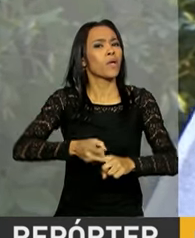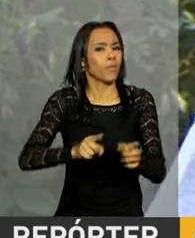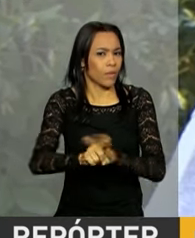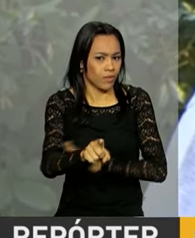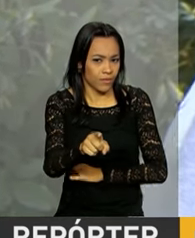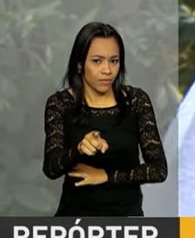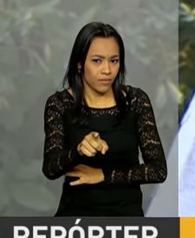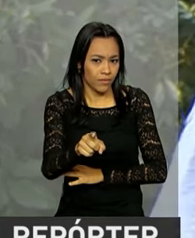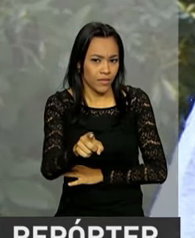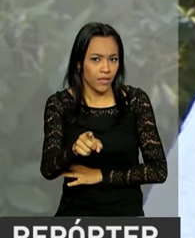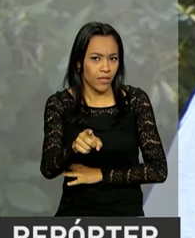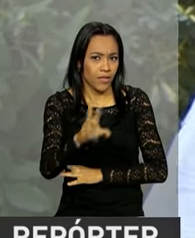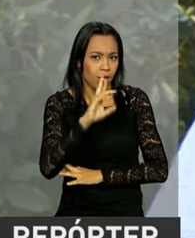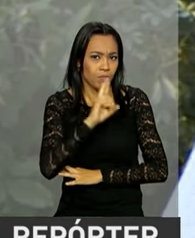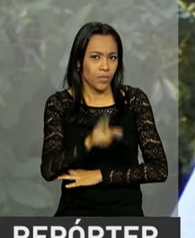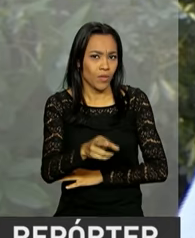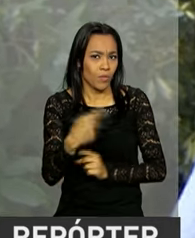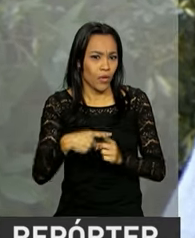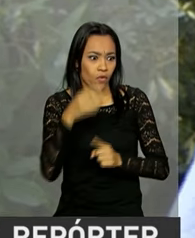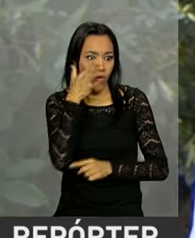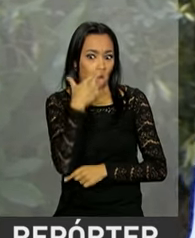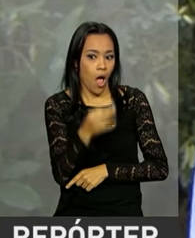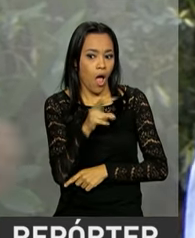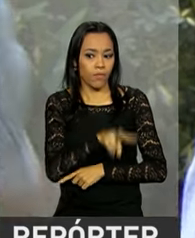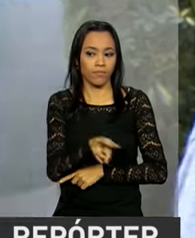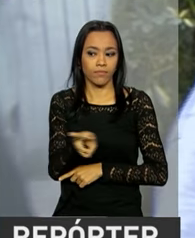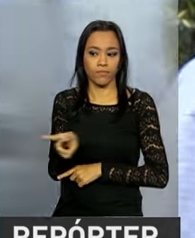Por que eu fico